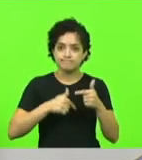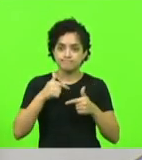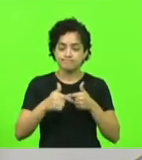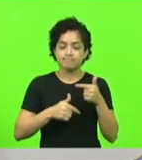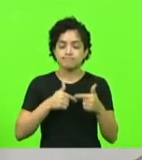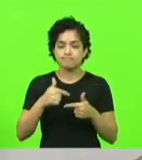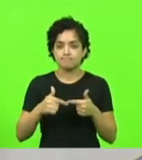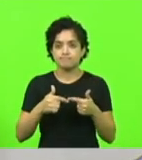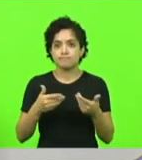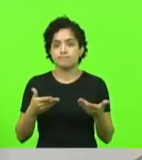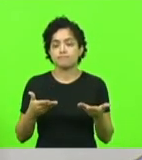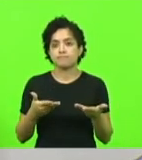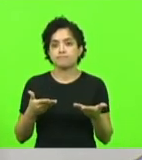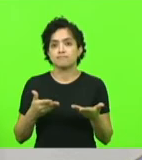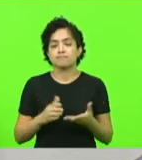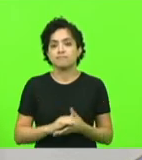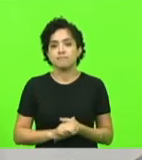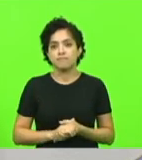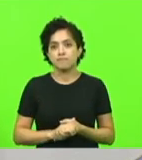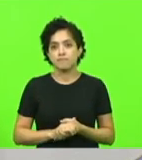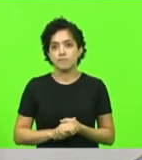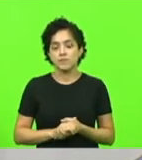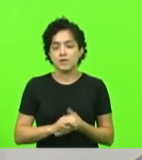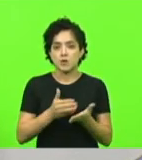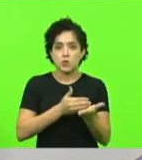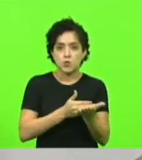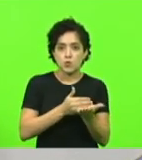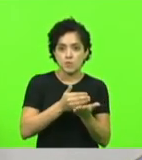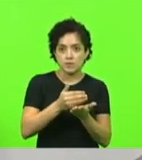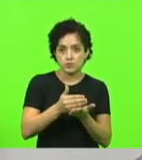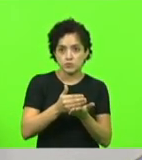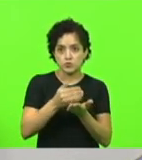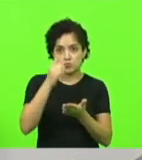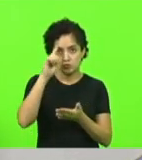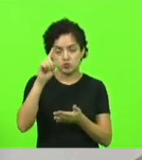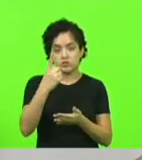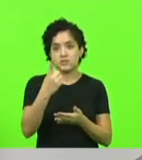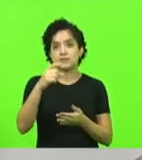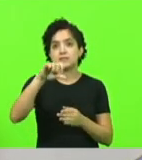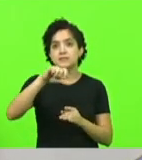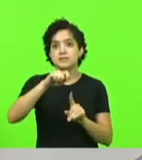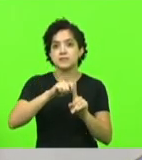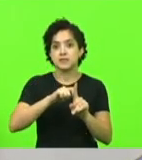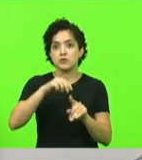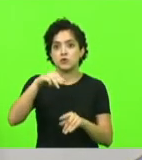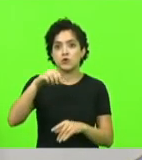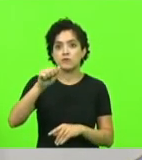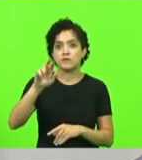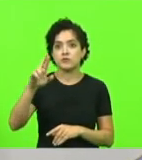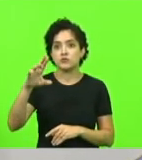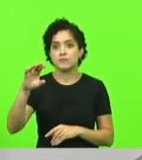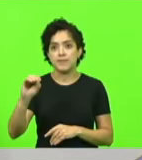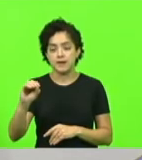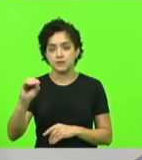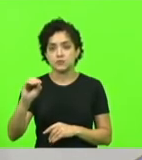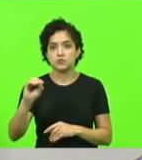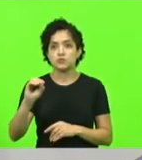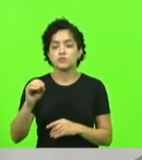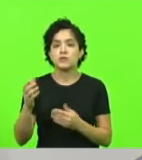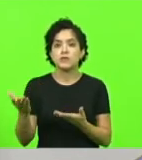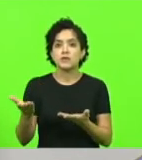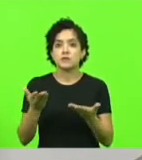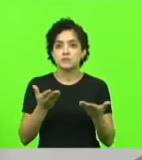nesta casa e que iniciou no dia 19 de março, quando nós recebemos